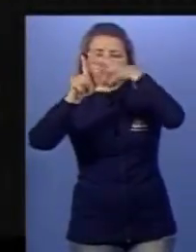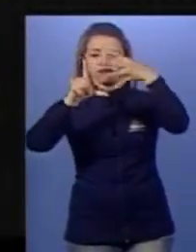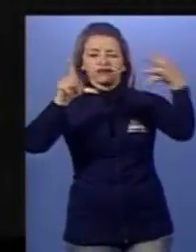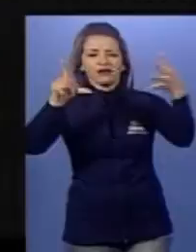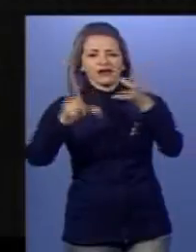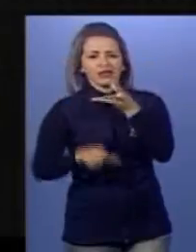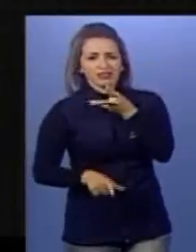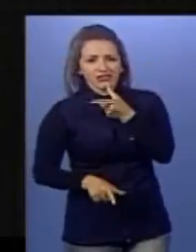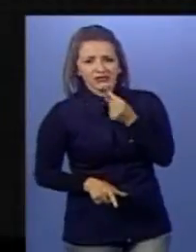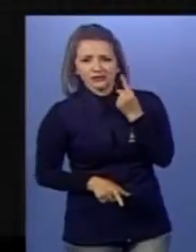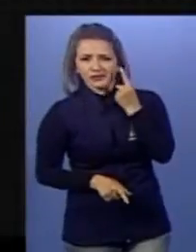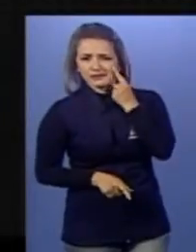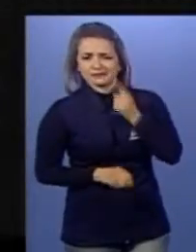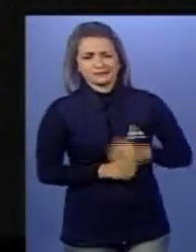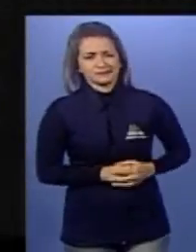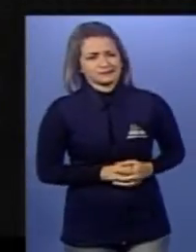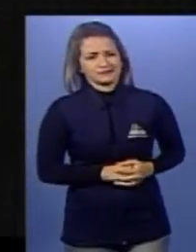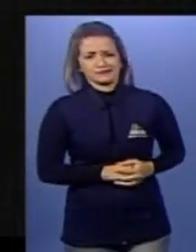fazendo